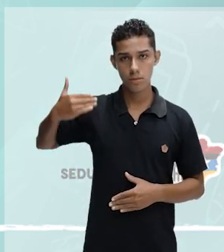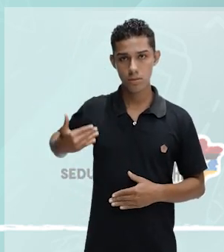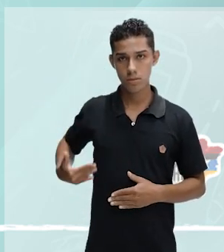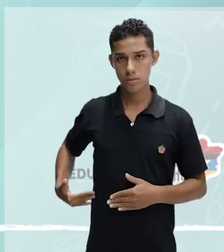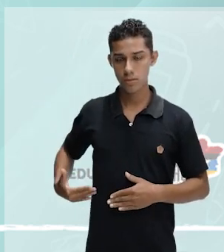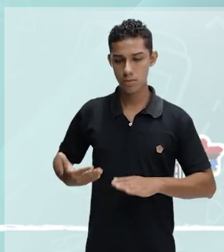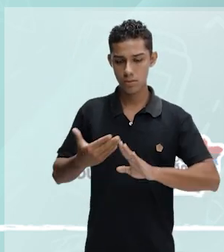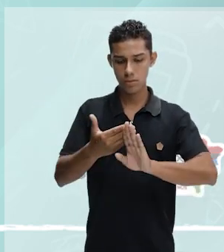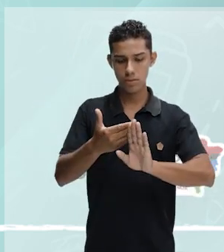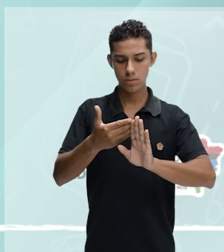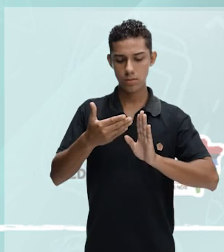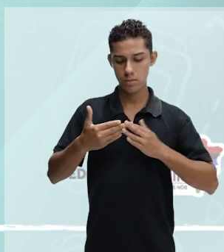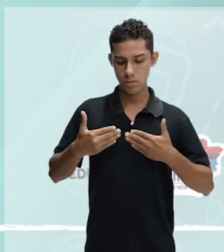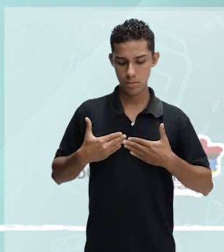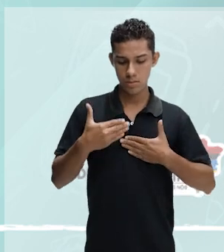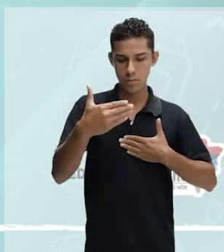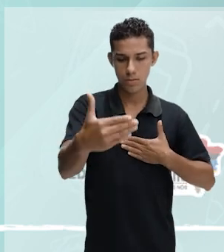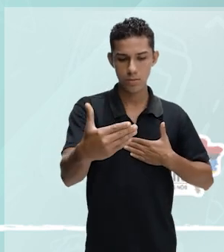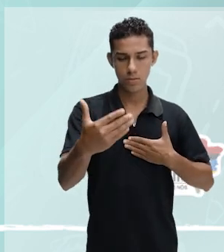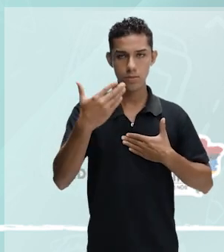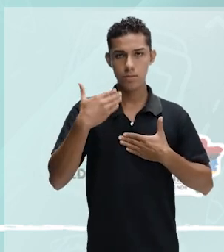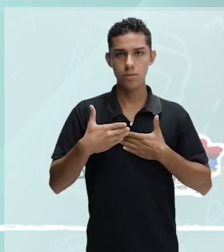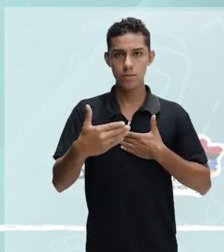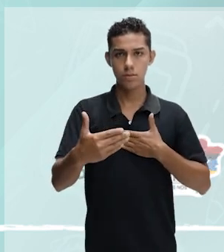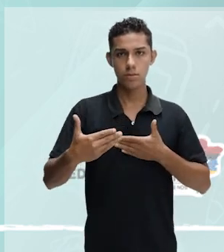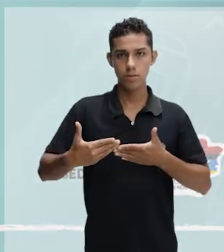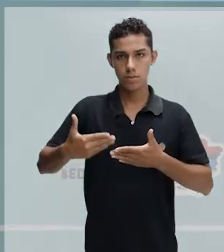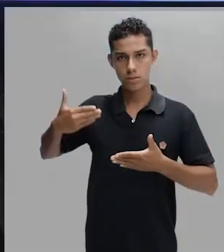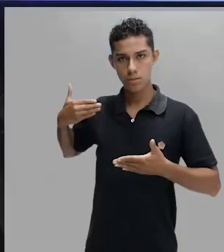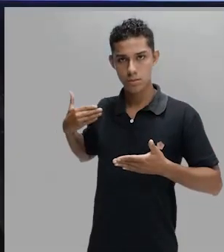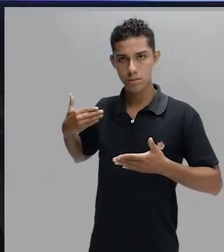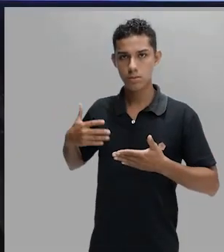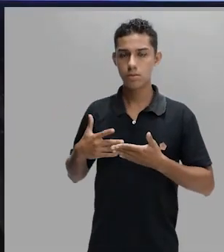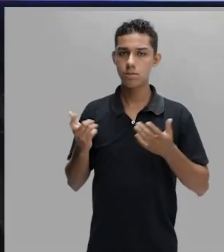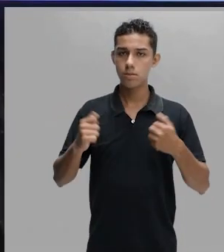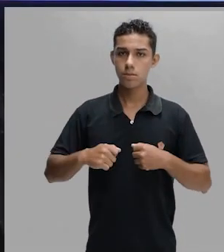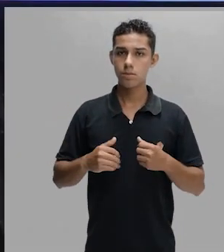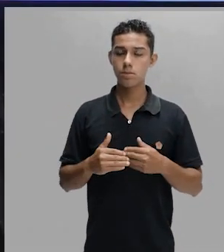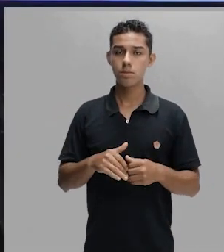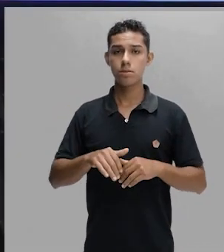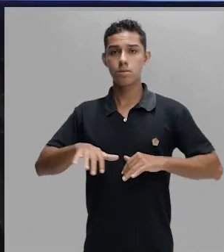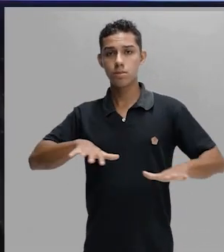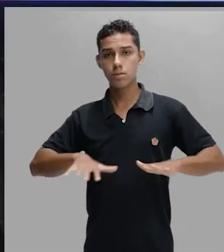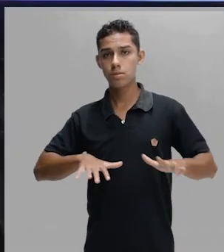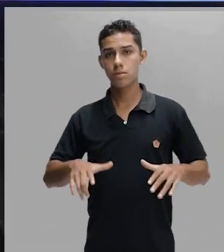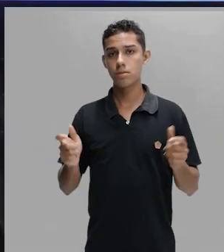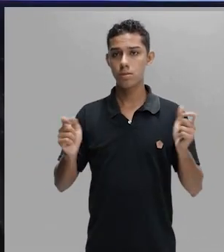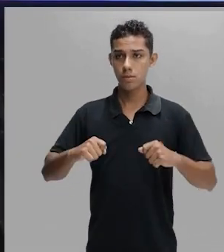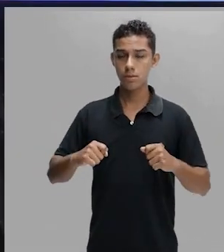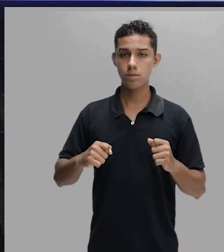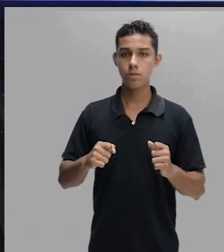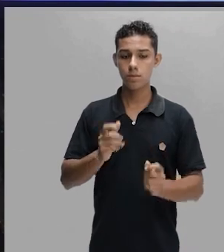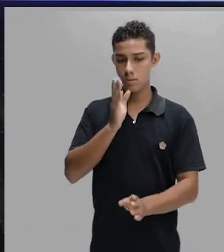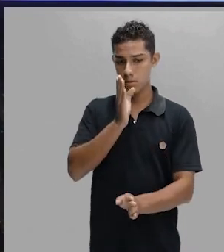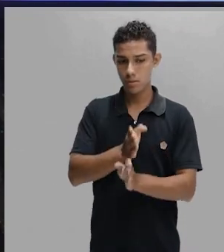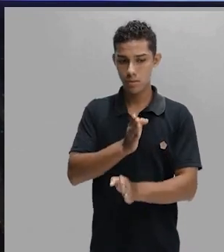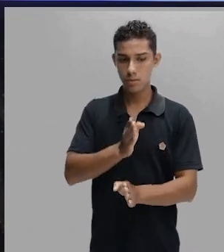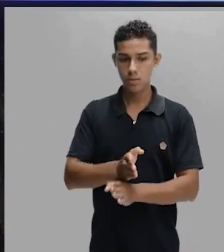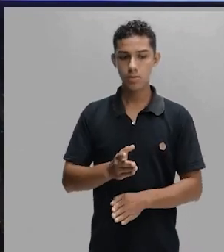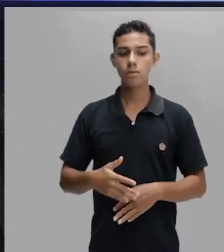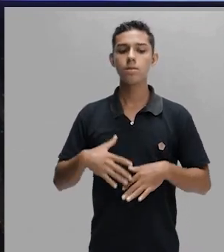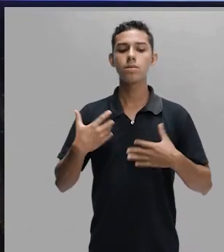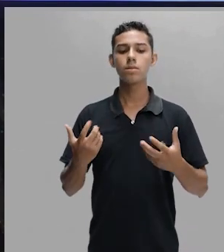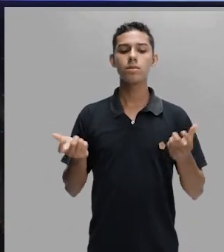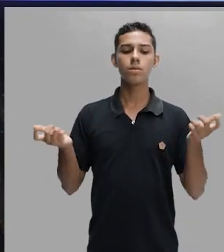dividindo em anterior e posterior. Lembre-se que esse meu movimento sempre tem que deslizar por essa lâmina. E quais movimentos